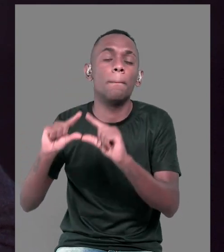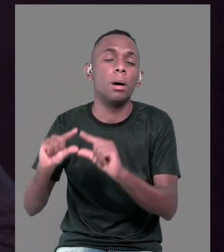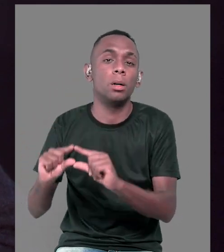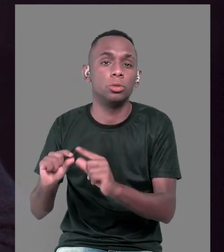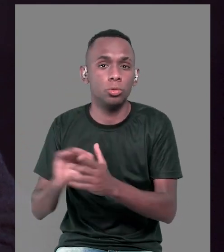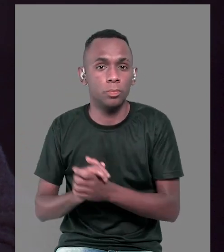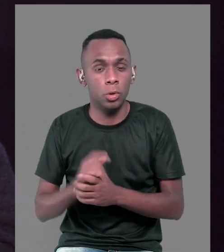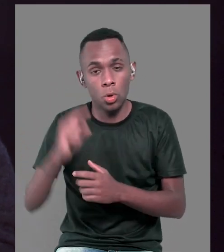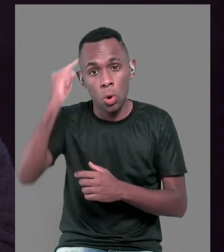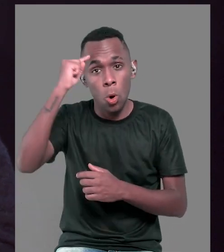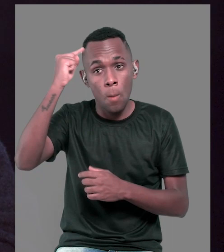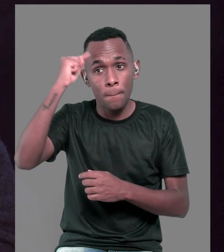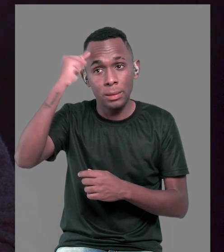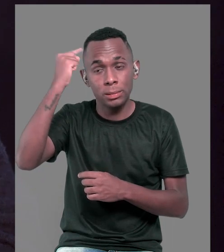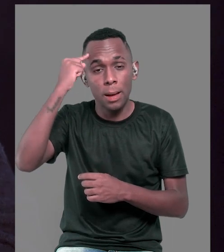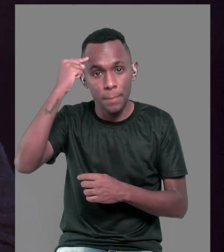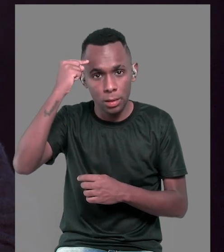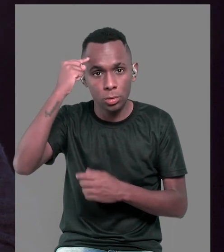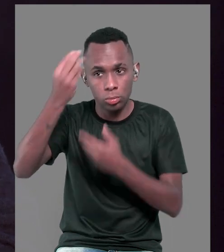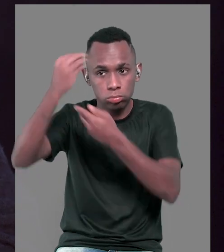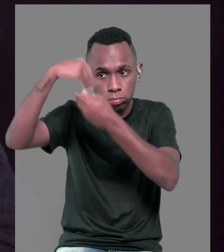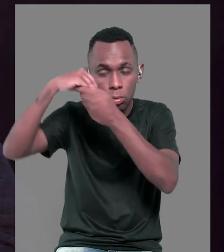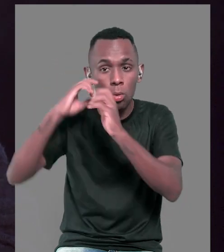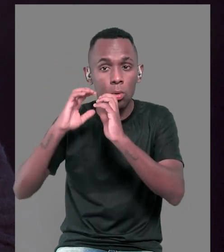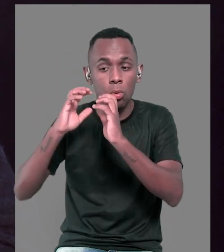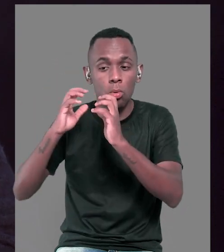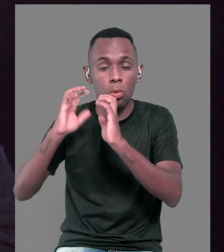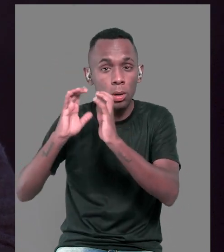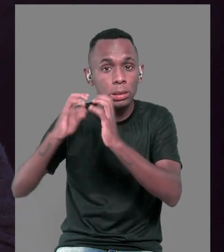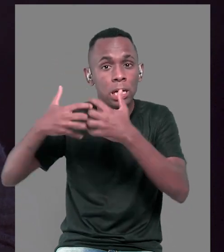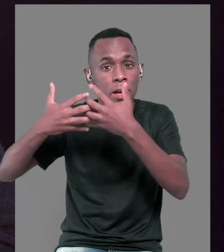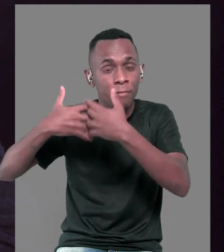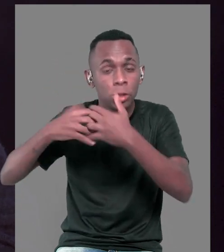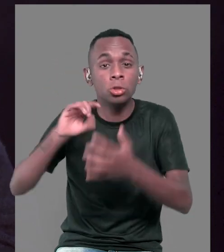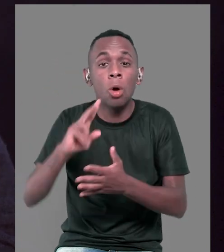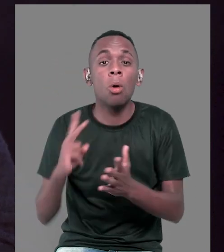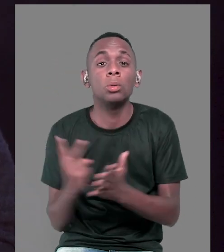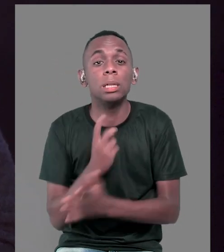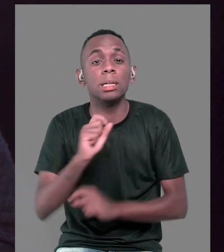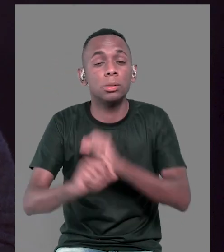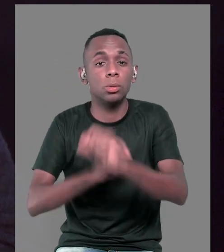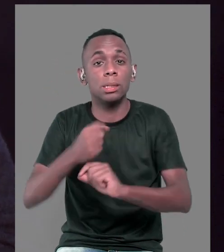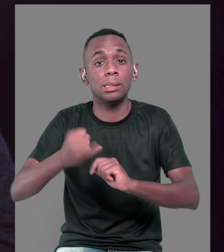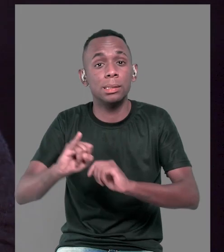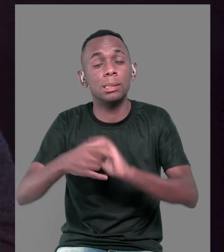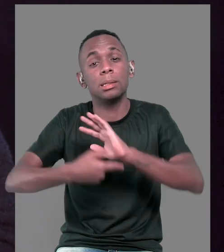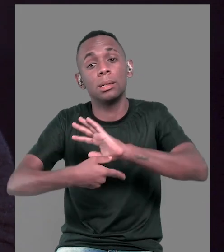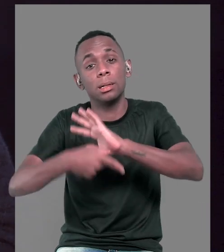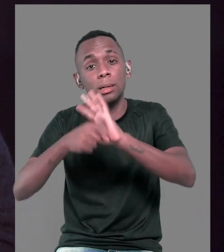O pensamento, nesse lugar aqui em que estamos, só acontece se servindo